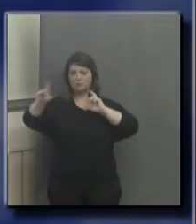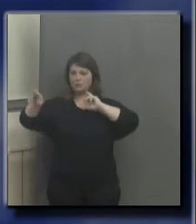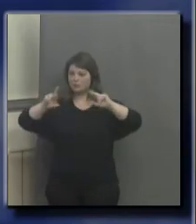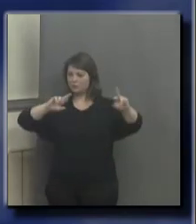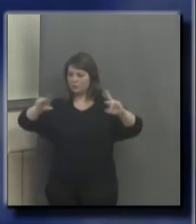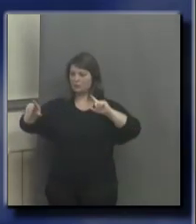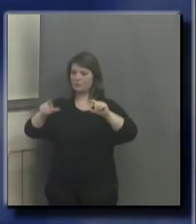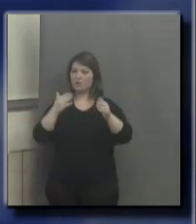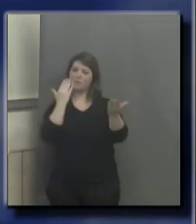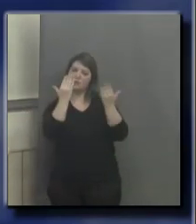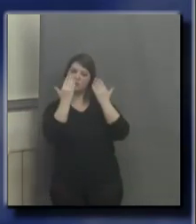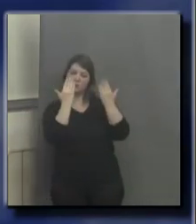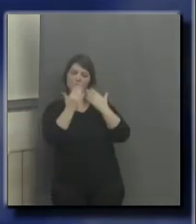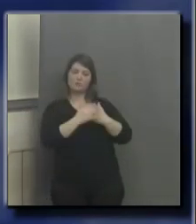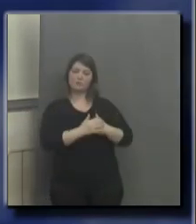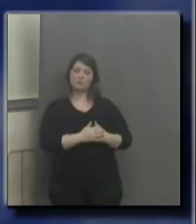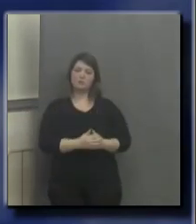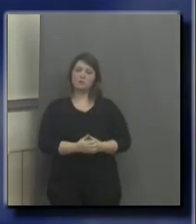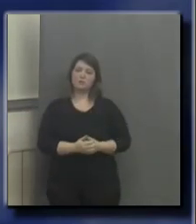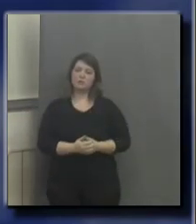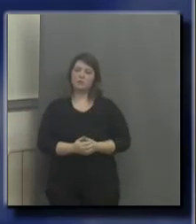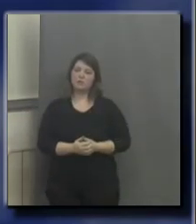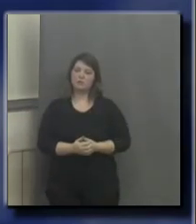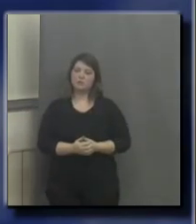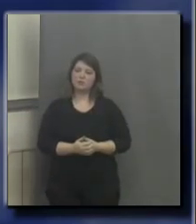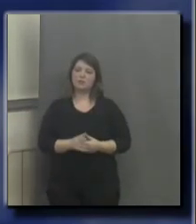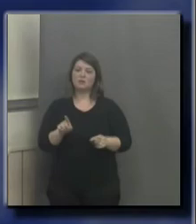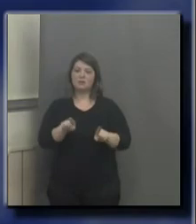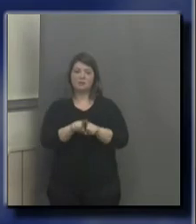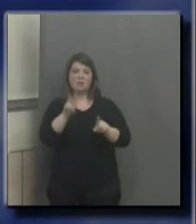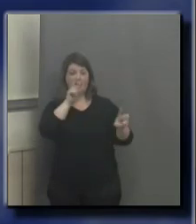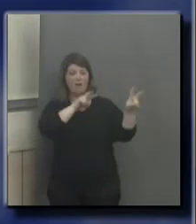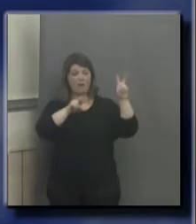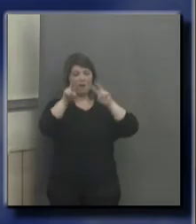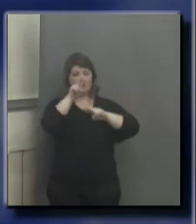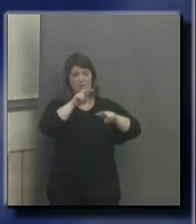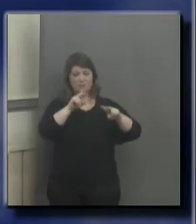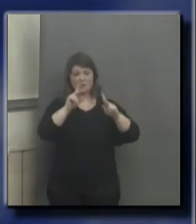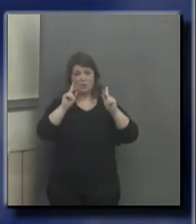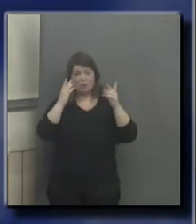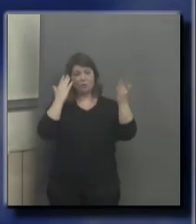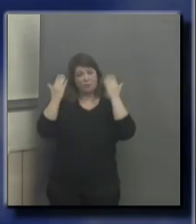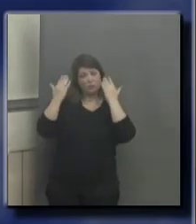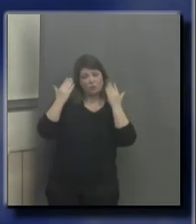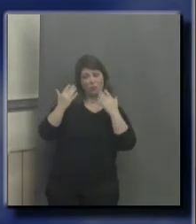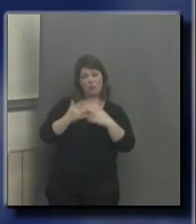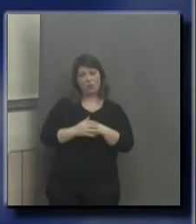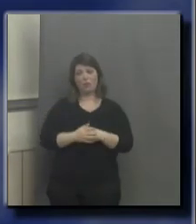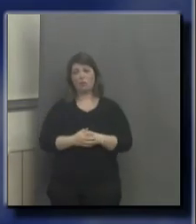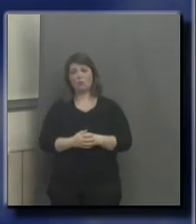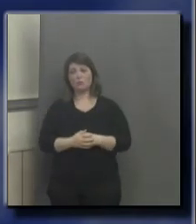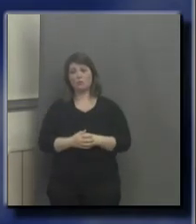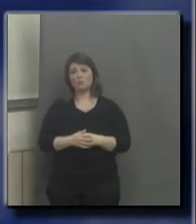diversificada da psicologia, a visão do fenômeno psicológico como